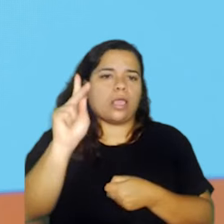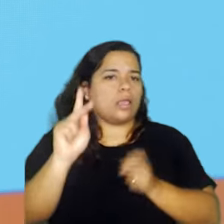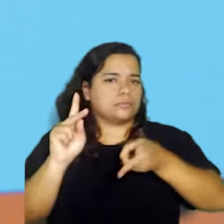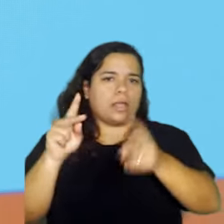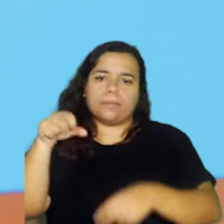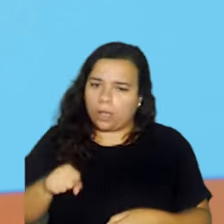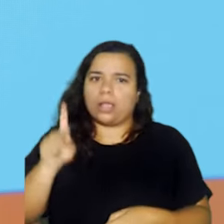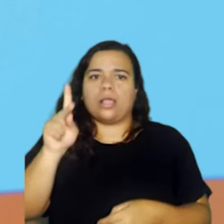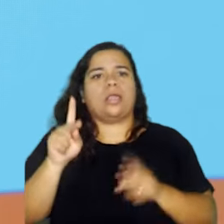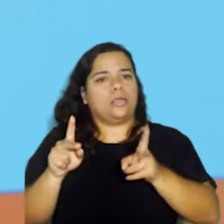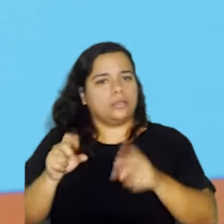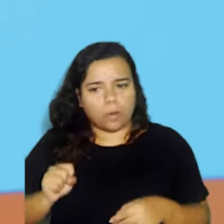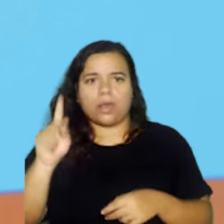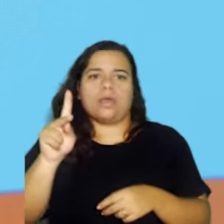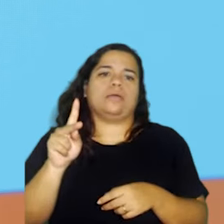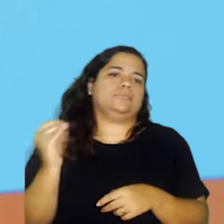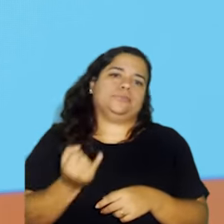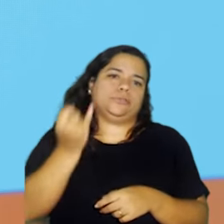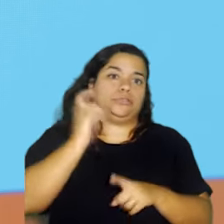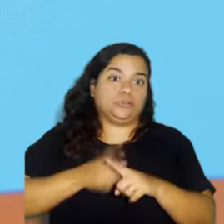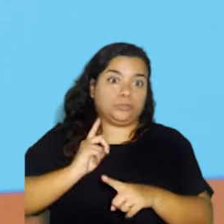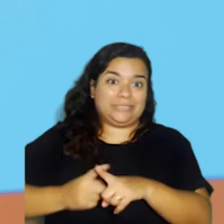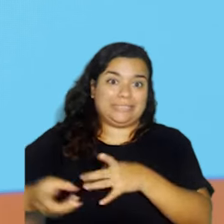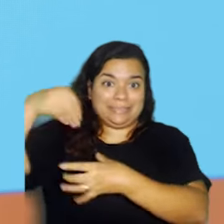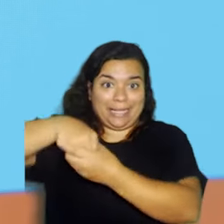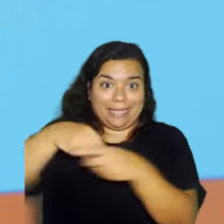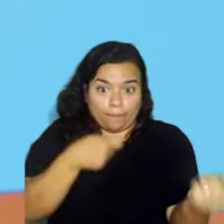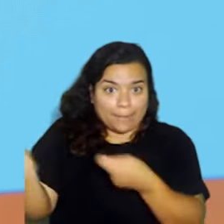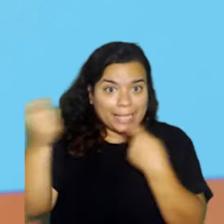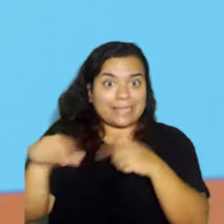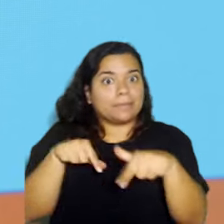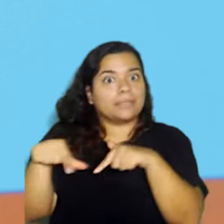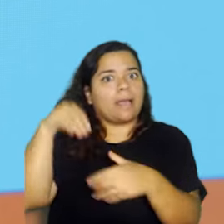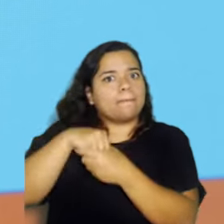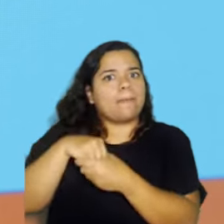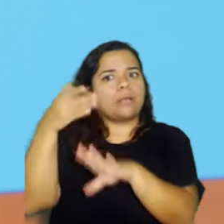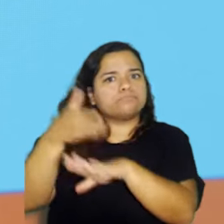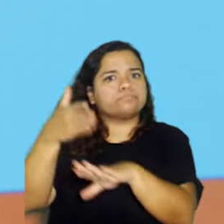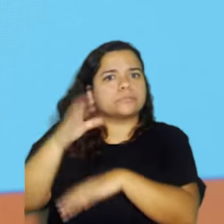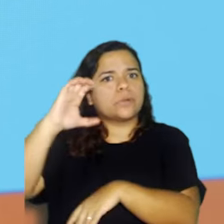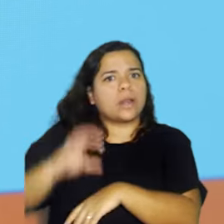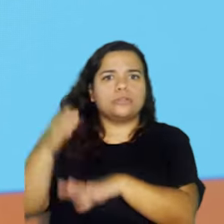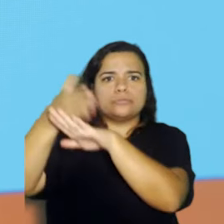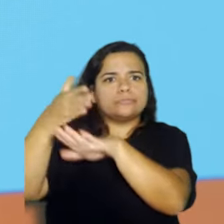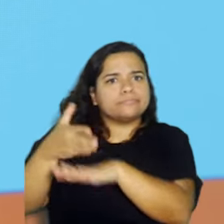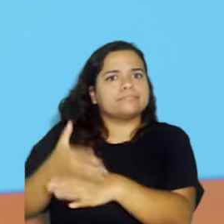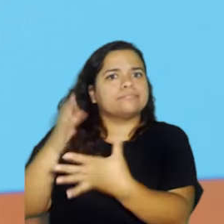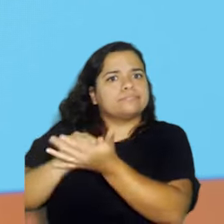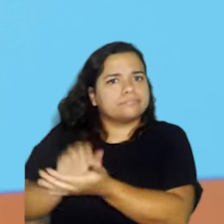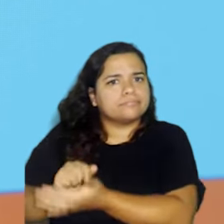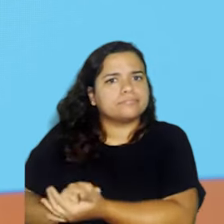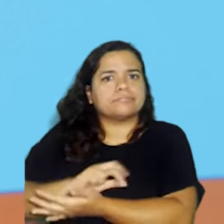Ok por quê internamente o pessoal percebe o dia a dia de trabalho Ô o cliente ele vem todo mundo acessa aqui o